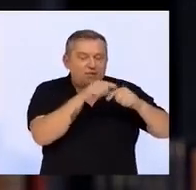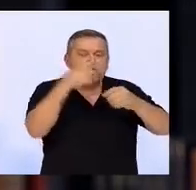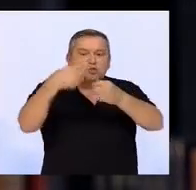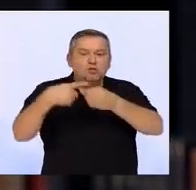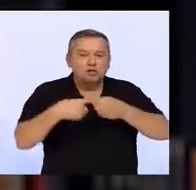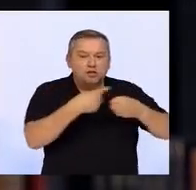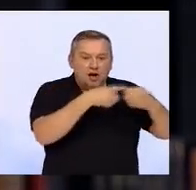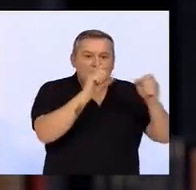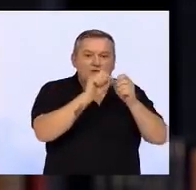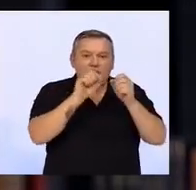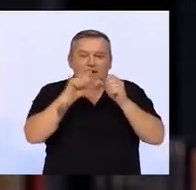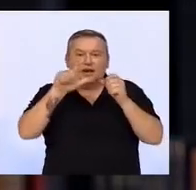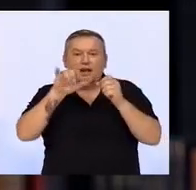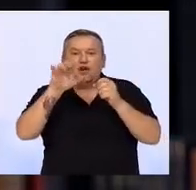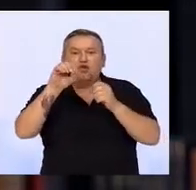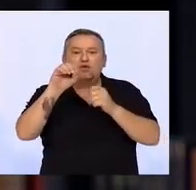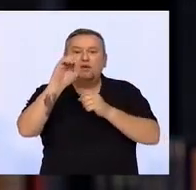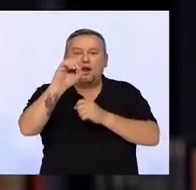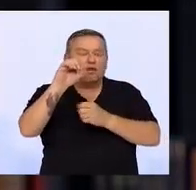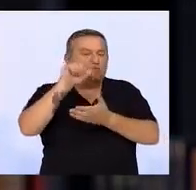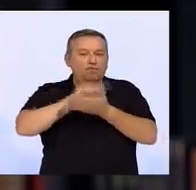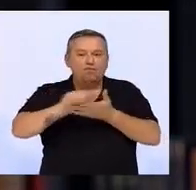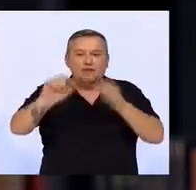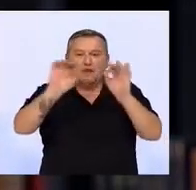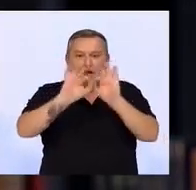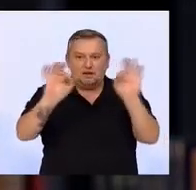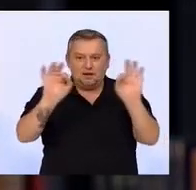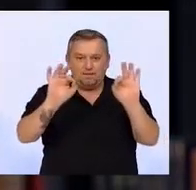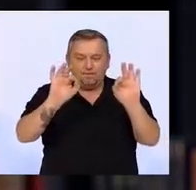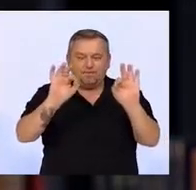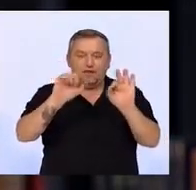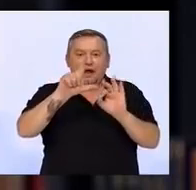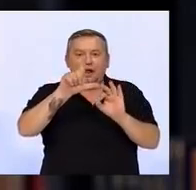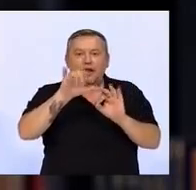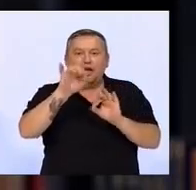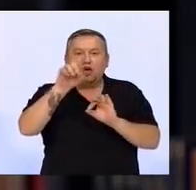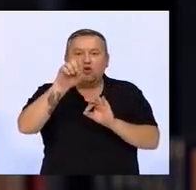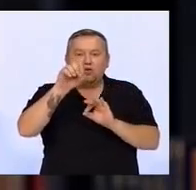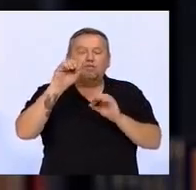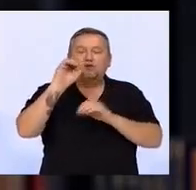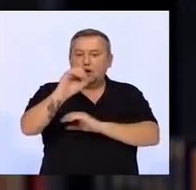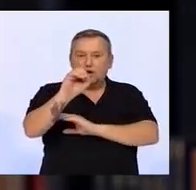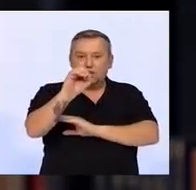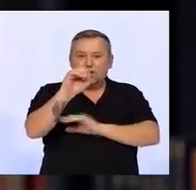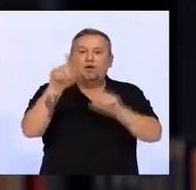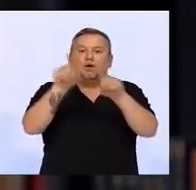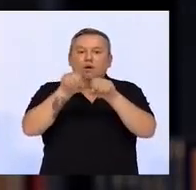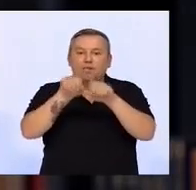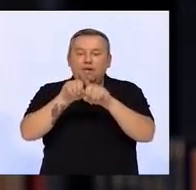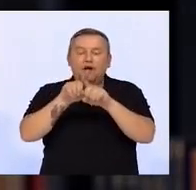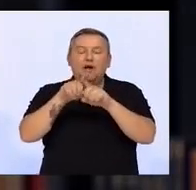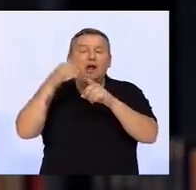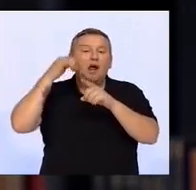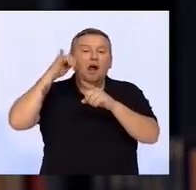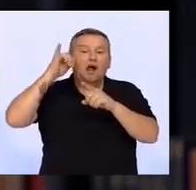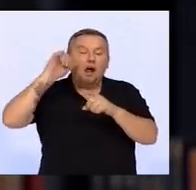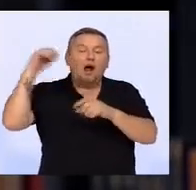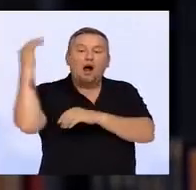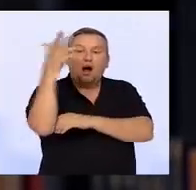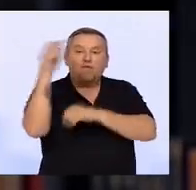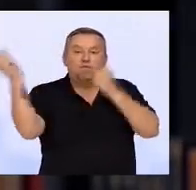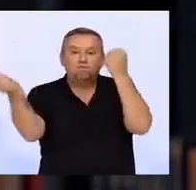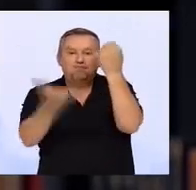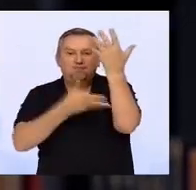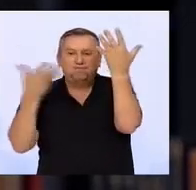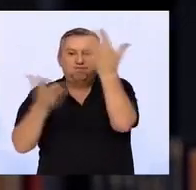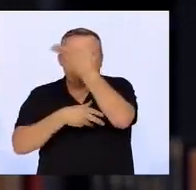Já tem cidades americanas e europeias fazendo isso. Lixo zero. Segundo, combater o desmatamento por uma agricultura